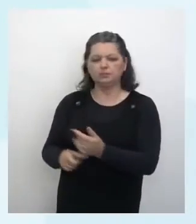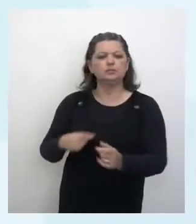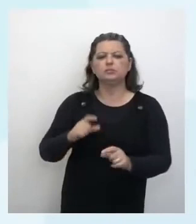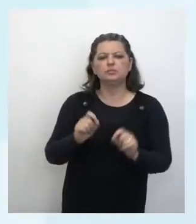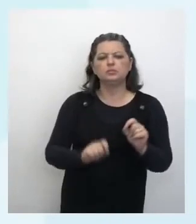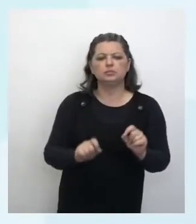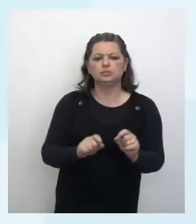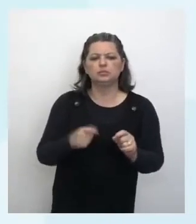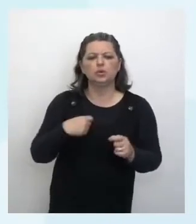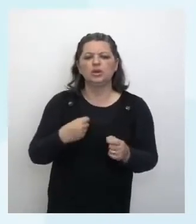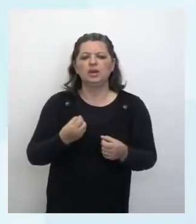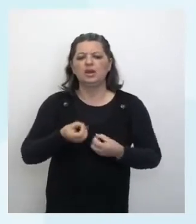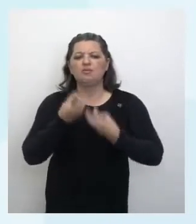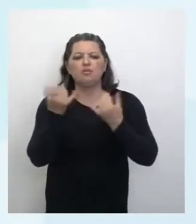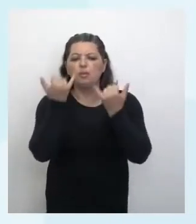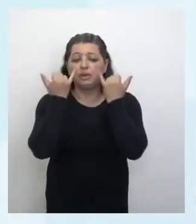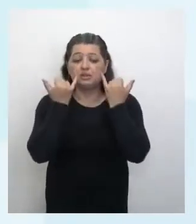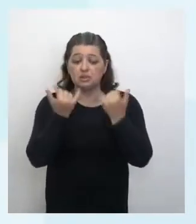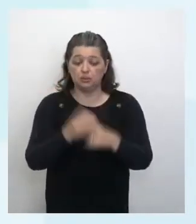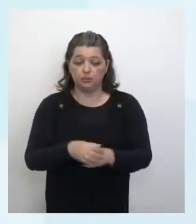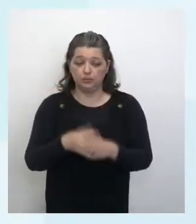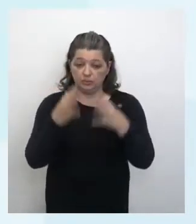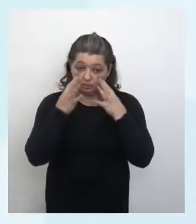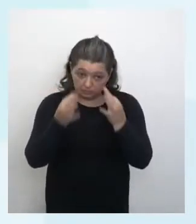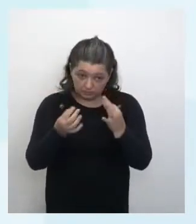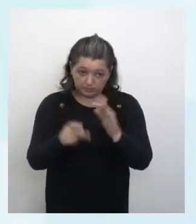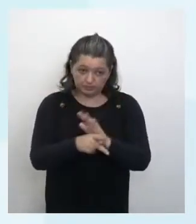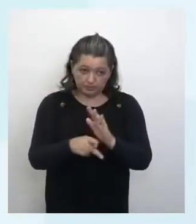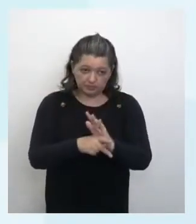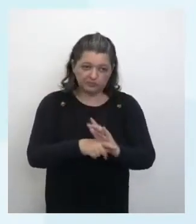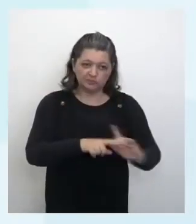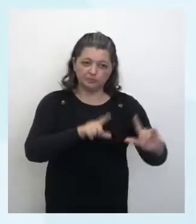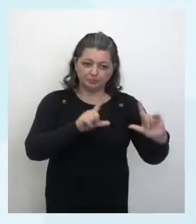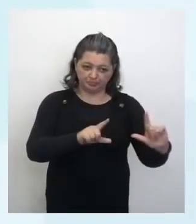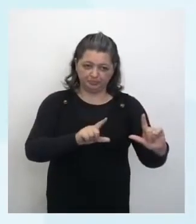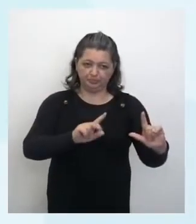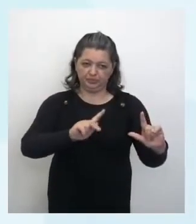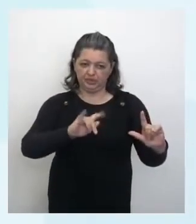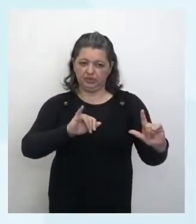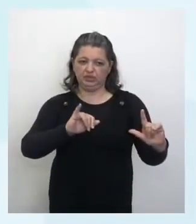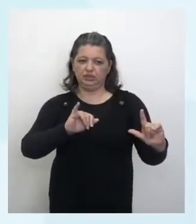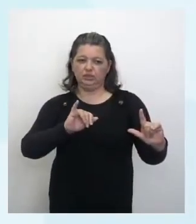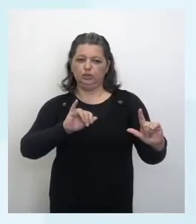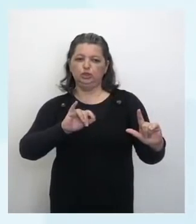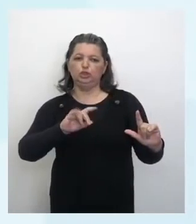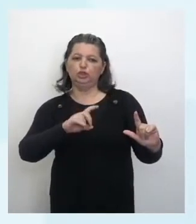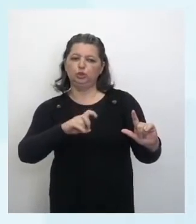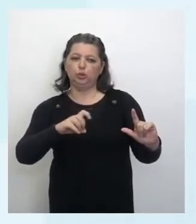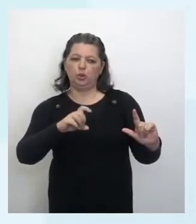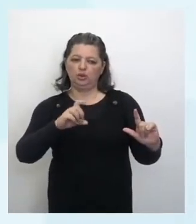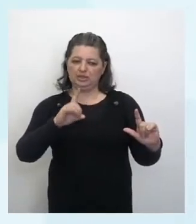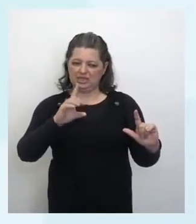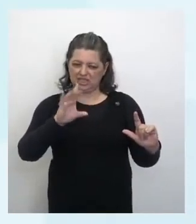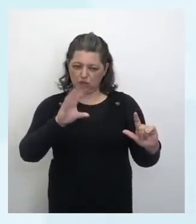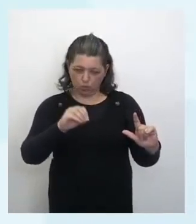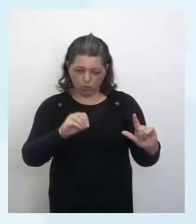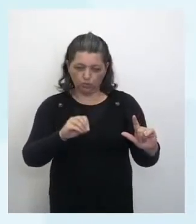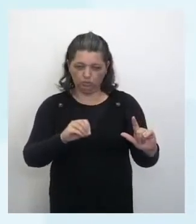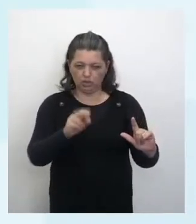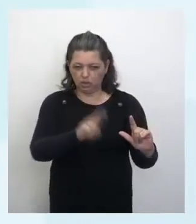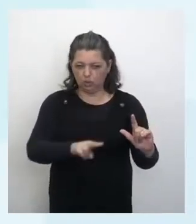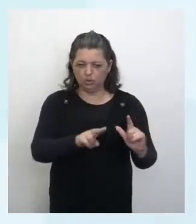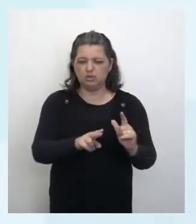quais informações chamam mais atenção? Esse é um rótulo de hidróxido de sódio, que é a soda cáustica, que a gente usa para fazer